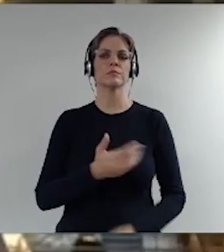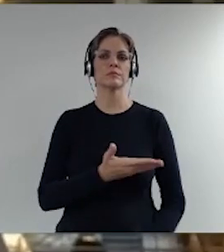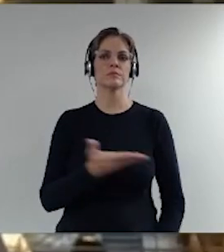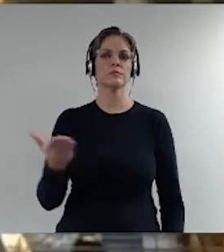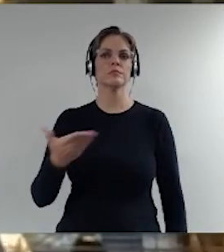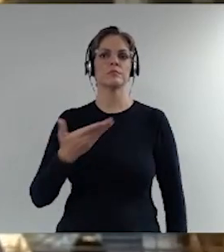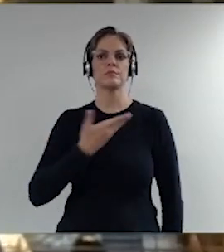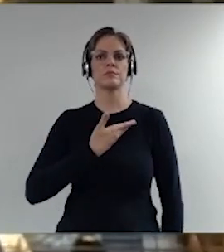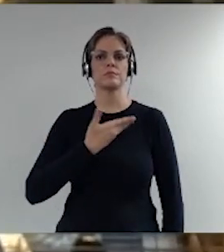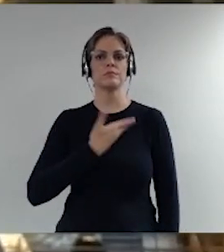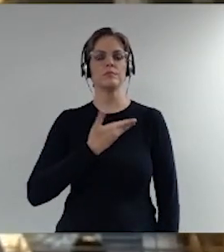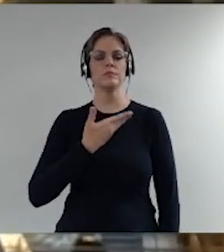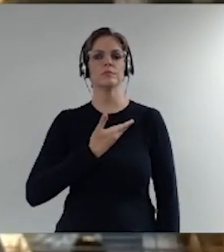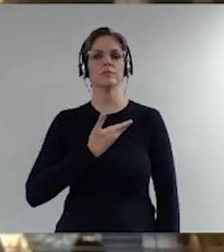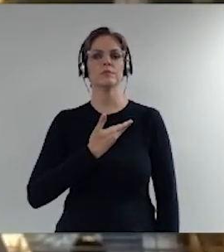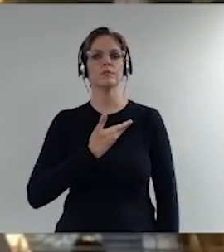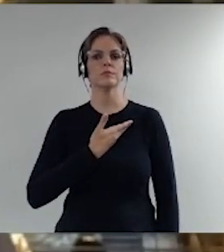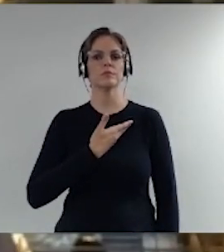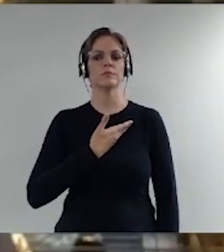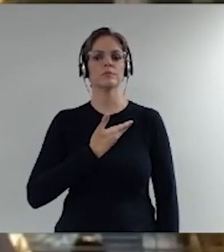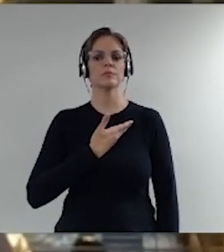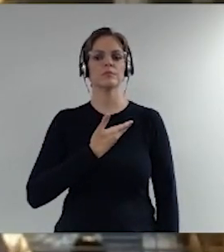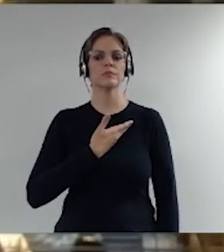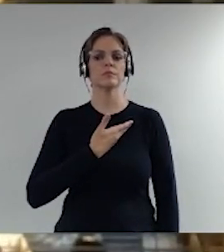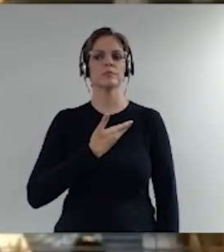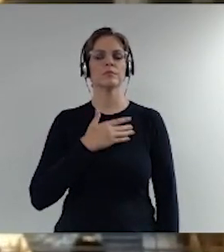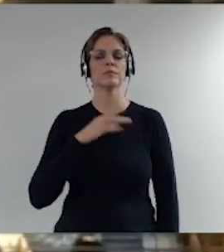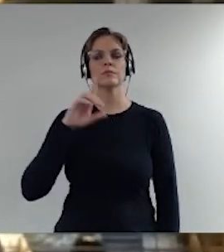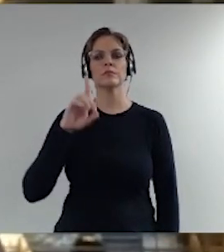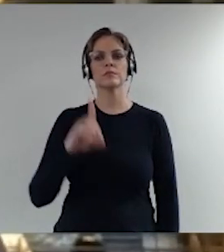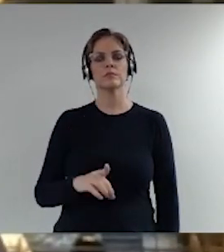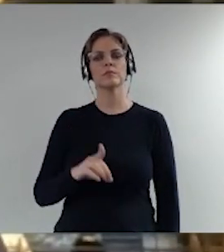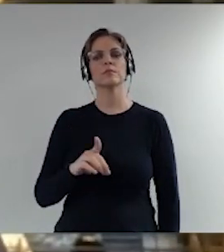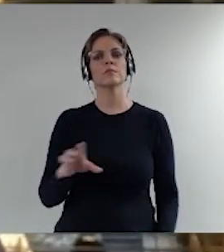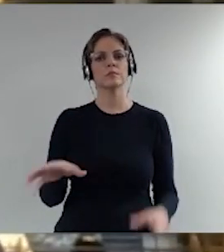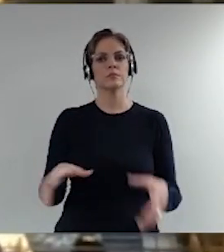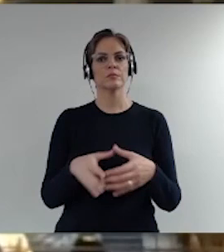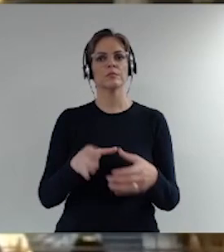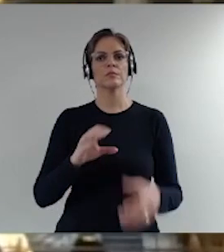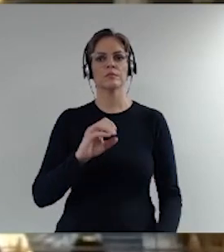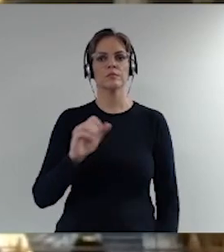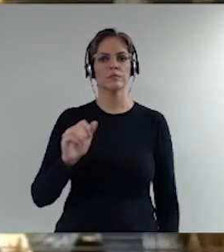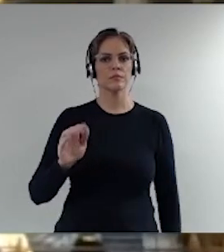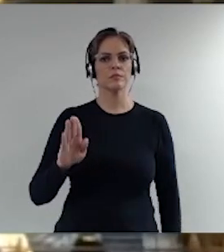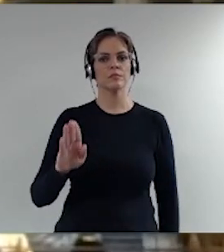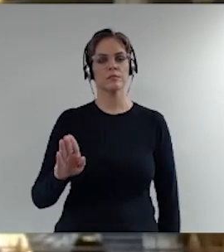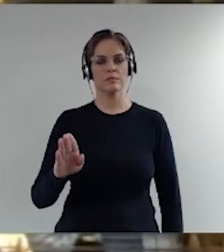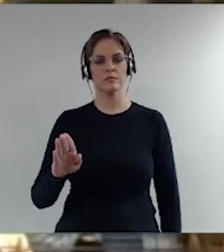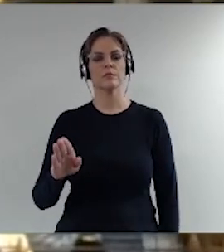fraternos amigos e diletos diretores da nossa entidade, do Sistema OAB,